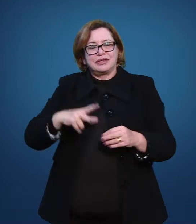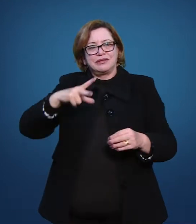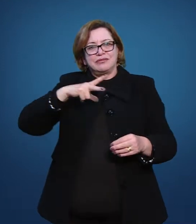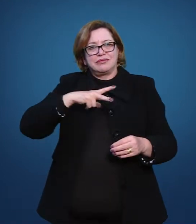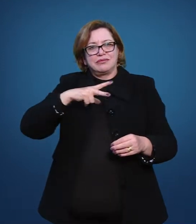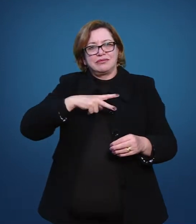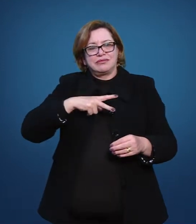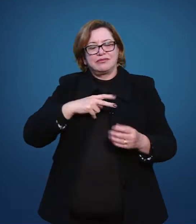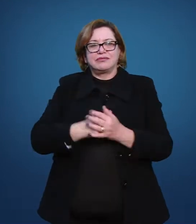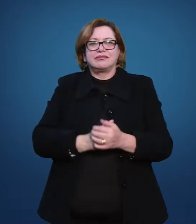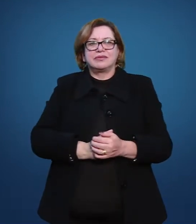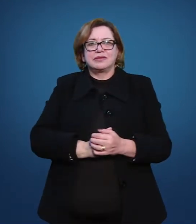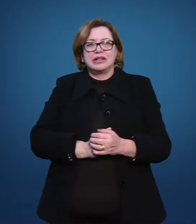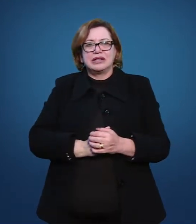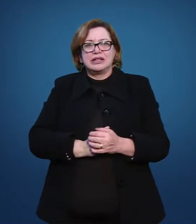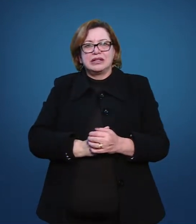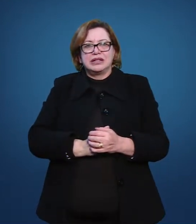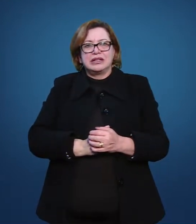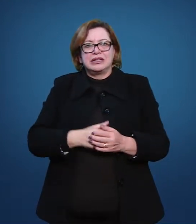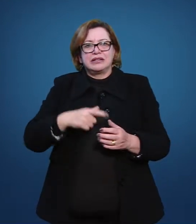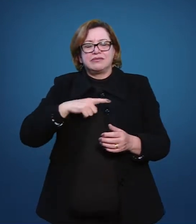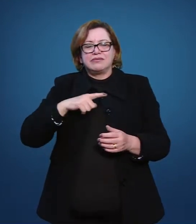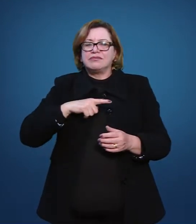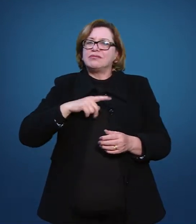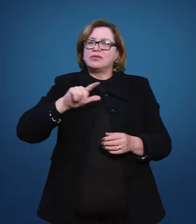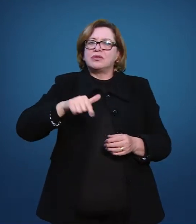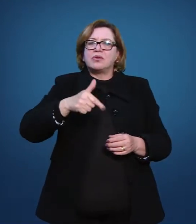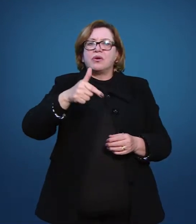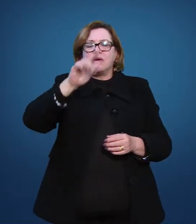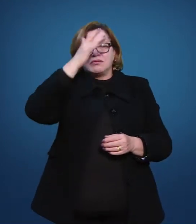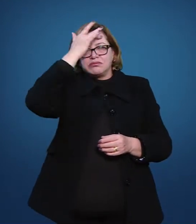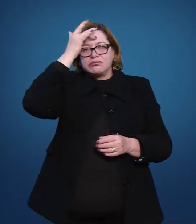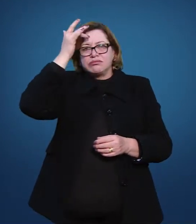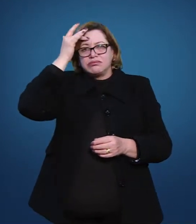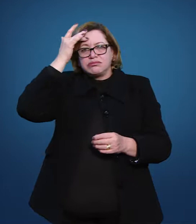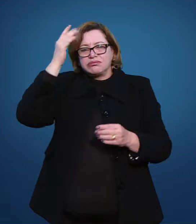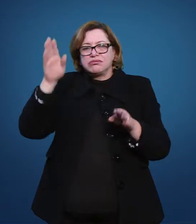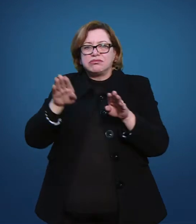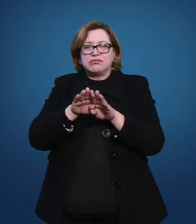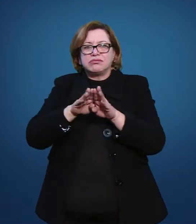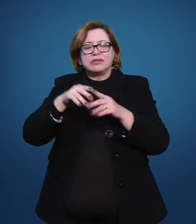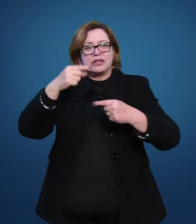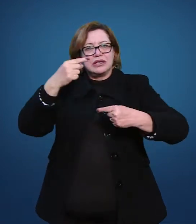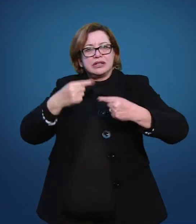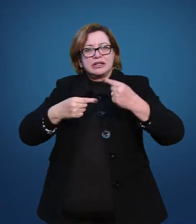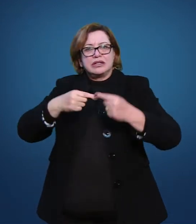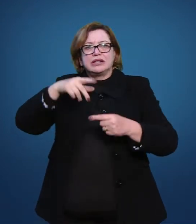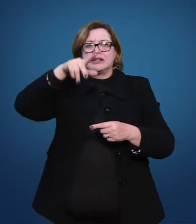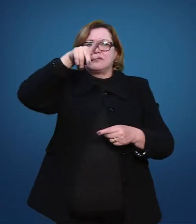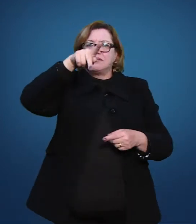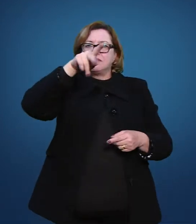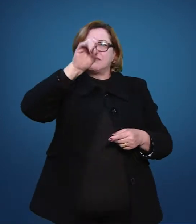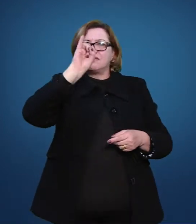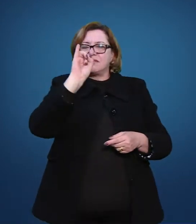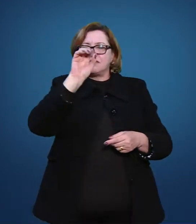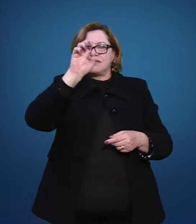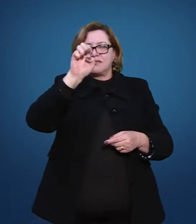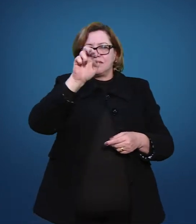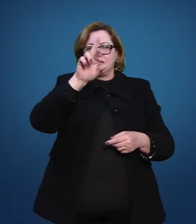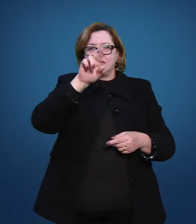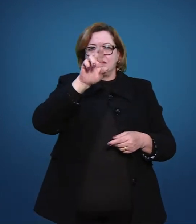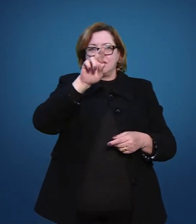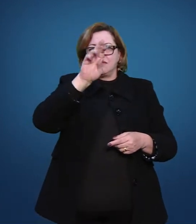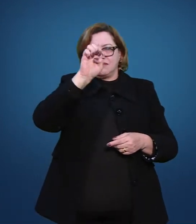particular, pessoal. Existe um outro autor que também discute sobre isso, chamado Pierre Bourdieu. Esse